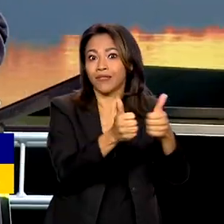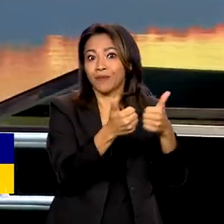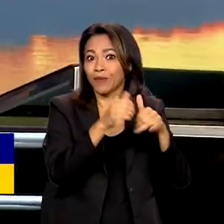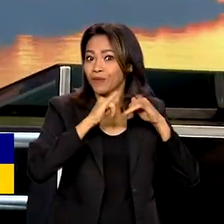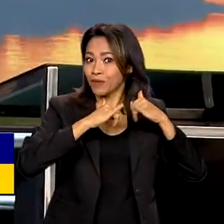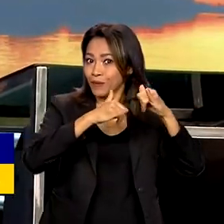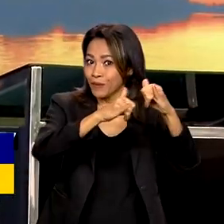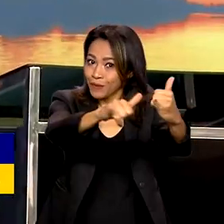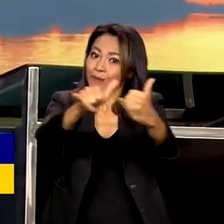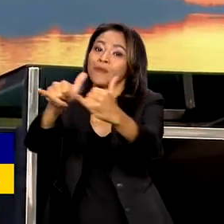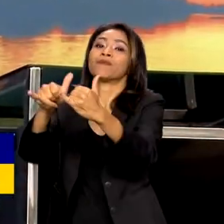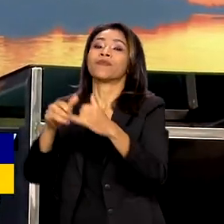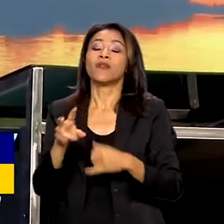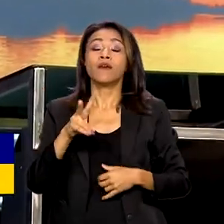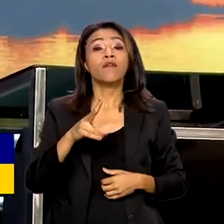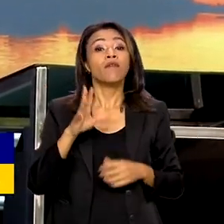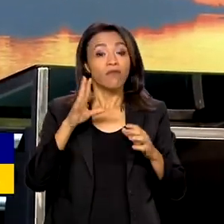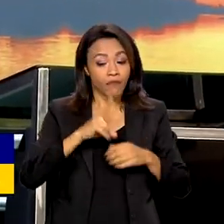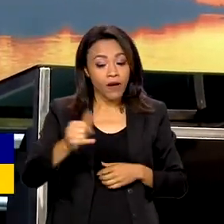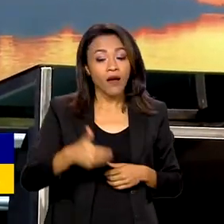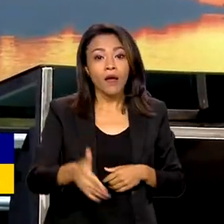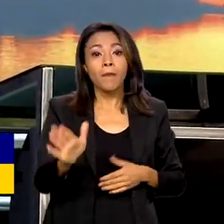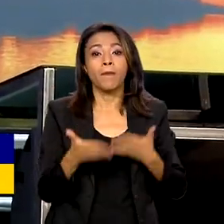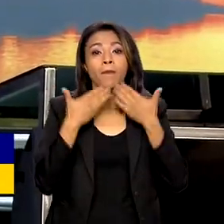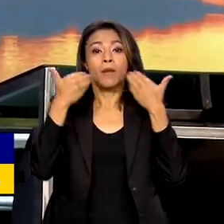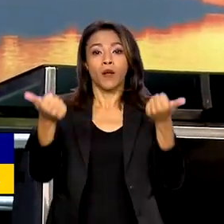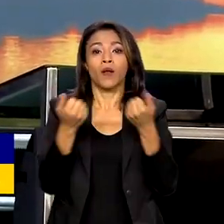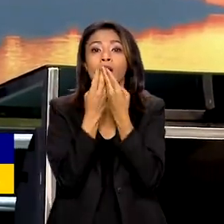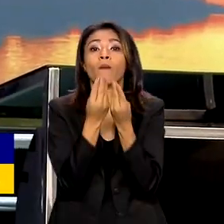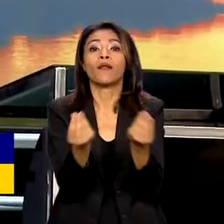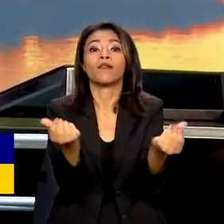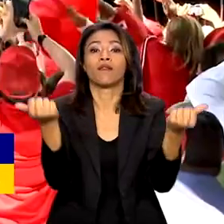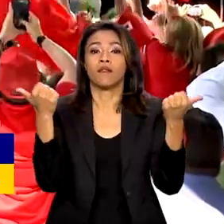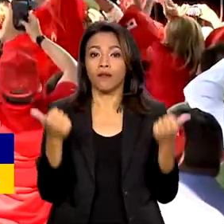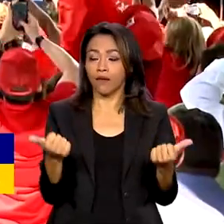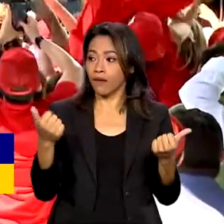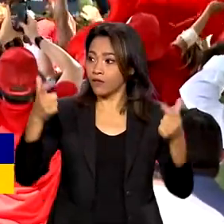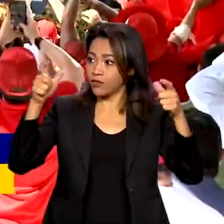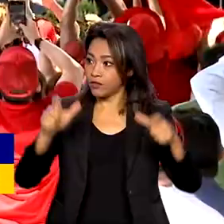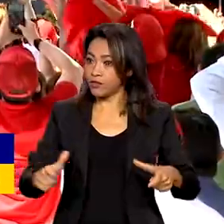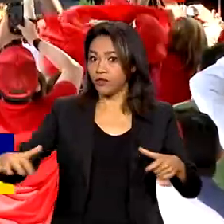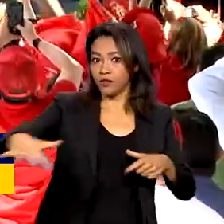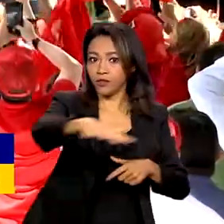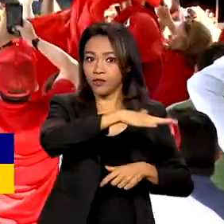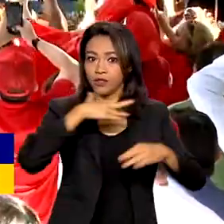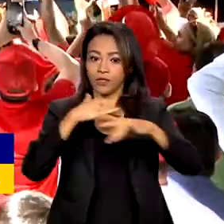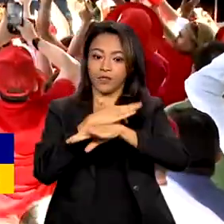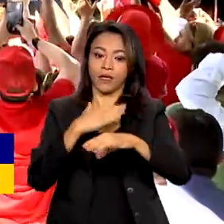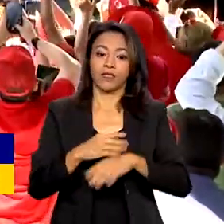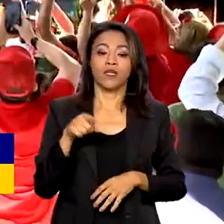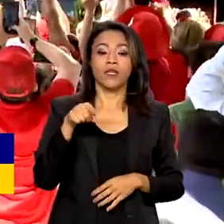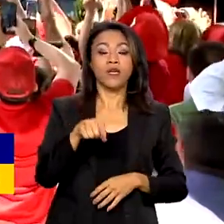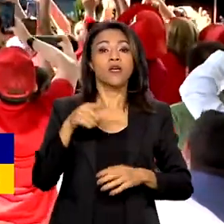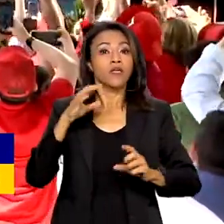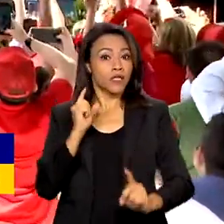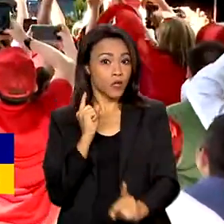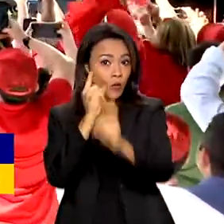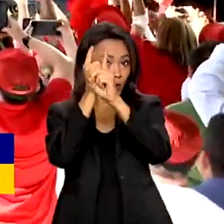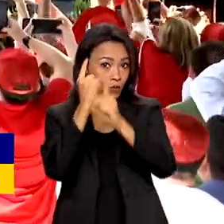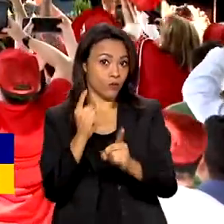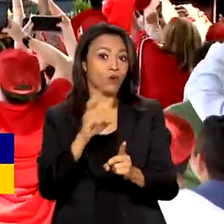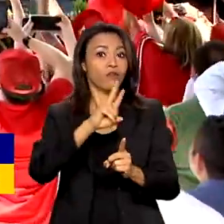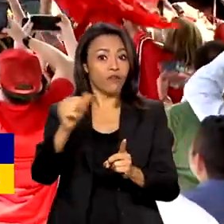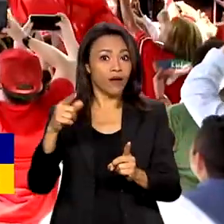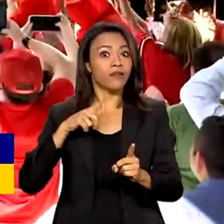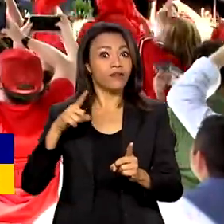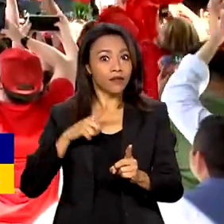vamos ter que melhorar muito a qualidade do saneamento básico dessa cidade. O evento de grande porte terá impacto em toda a rede